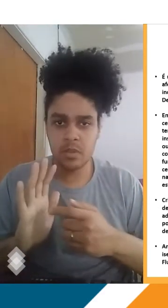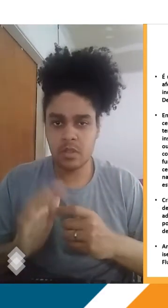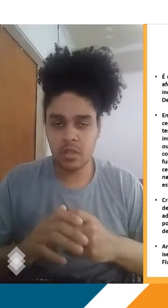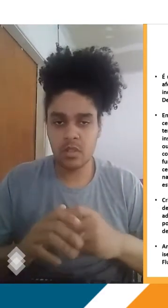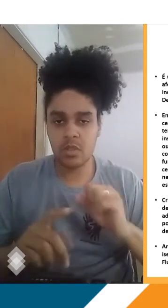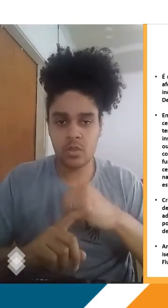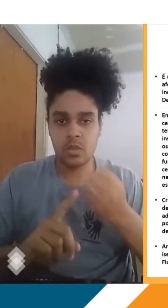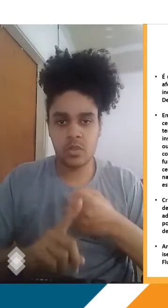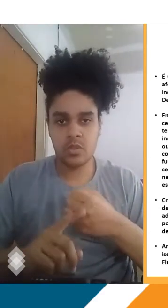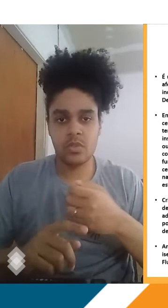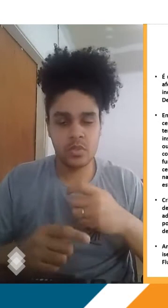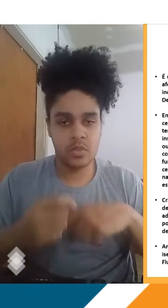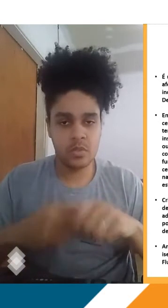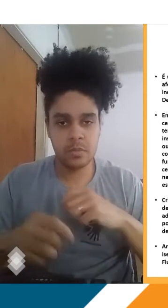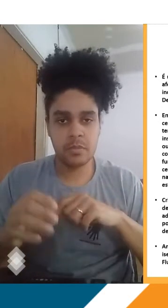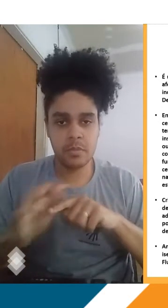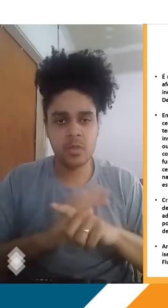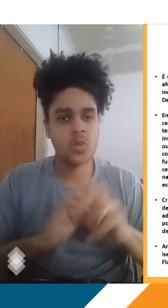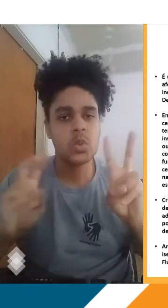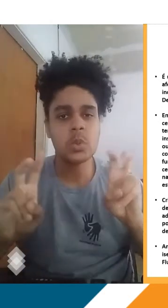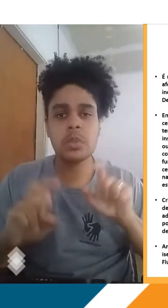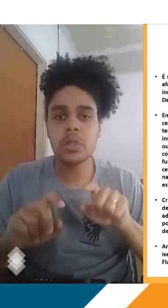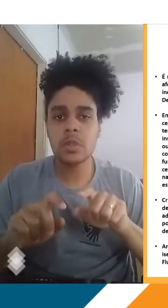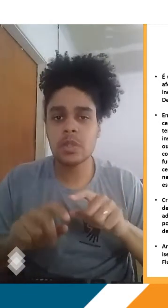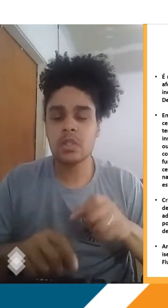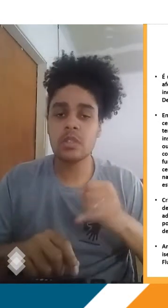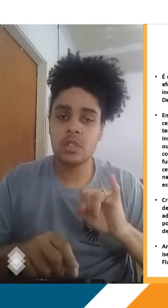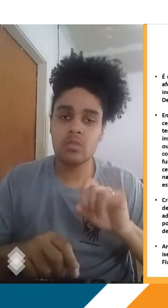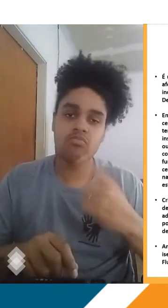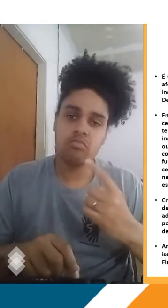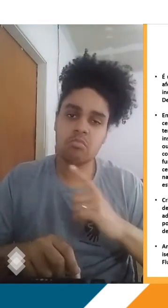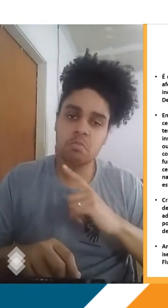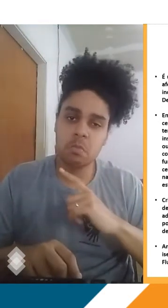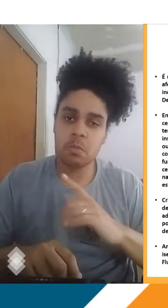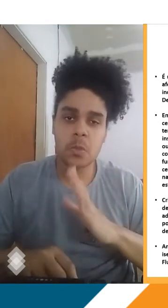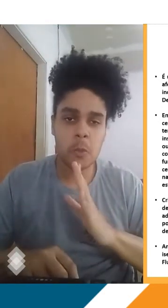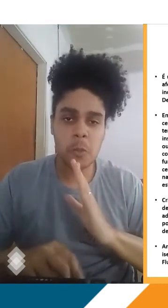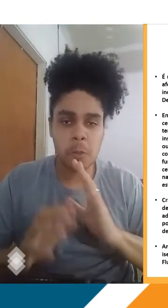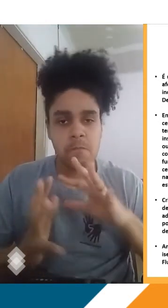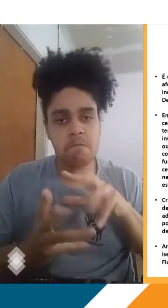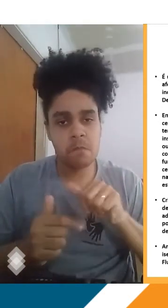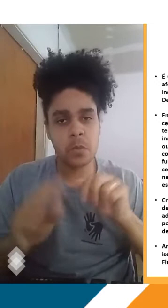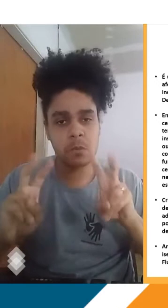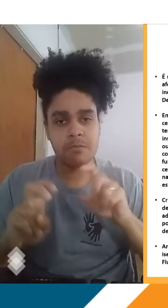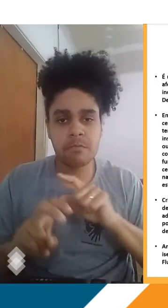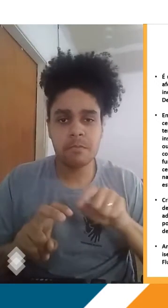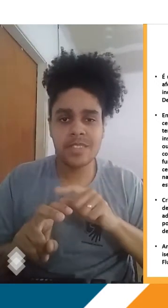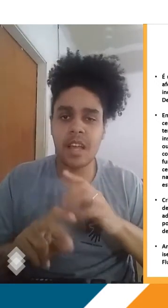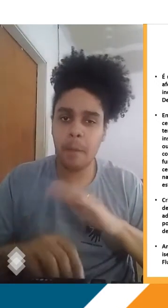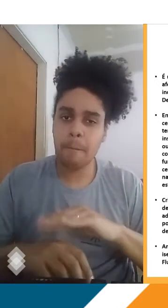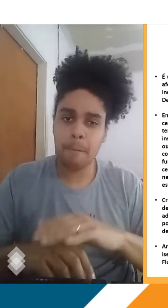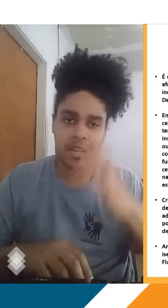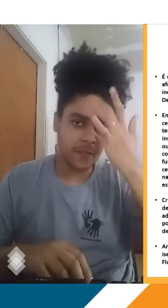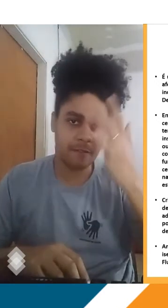indicativos socioeconômicos, perguntando sobre isso. E se temos um conhecimento de mundo a respeito desses